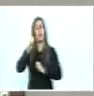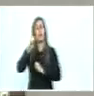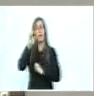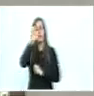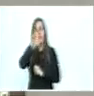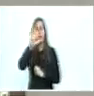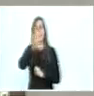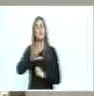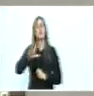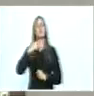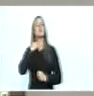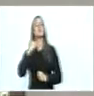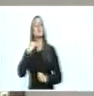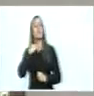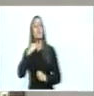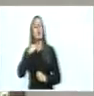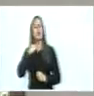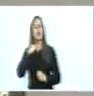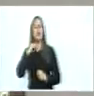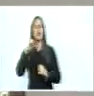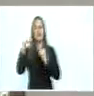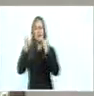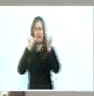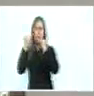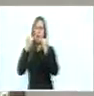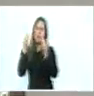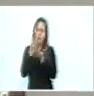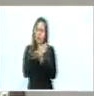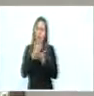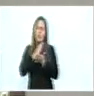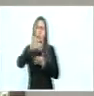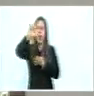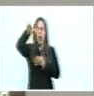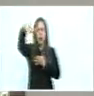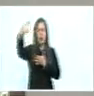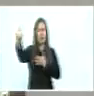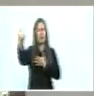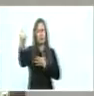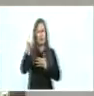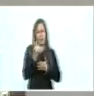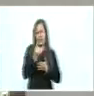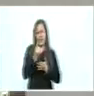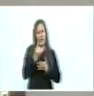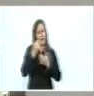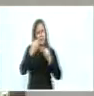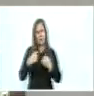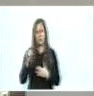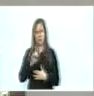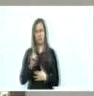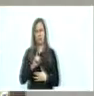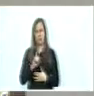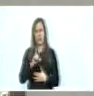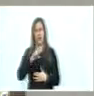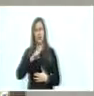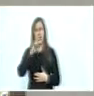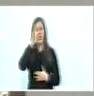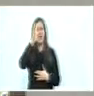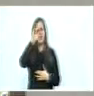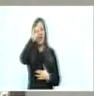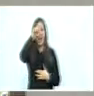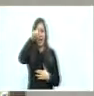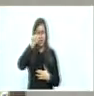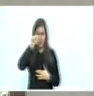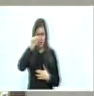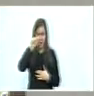passando. Eu só trouxe alguns dados que, quando eu vi, não falei. Existe uma taxa chamada TFRM,